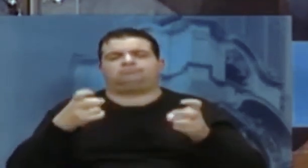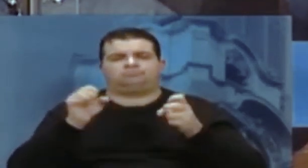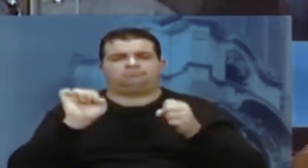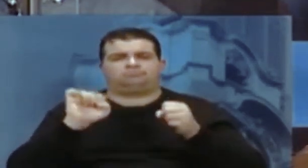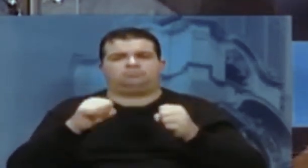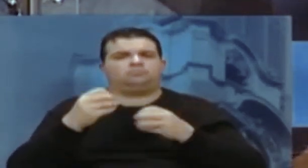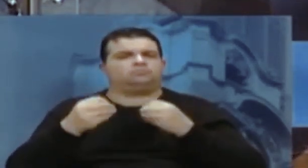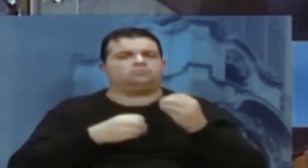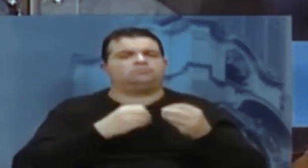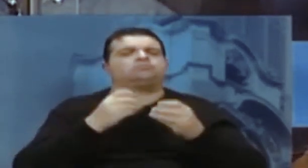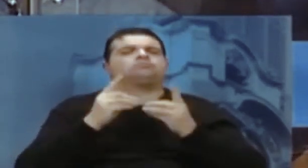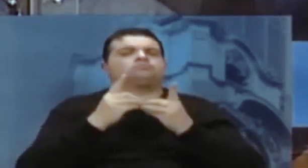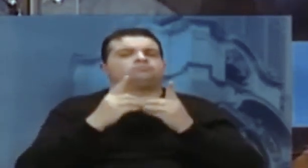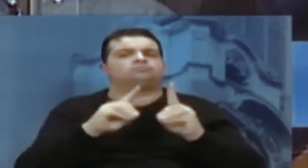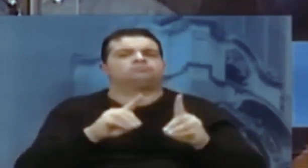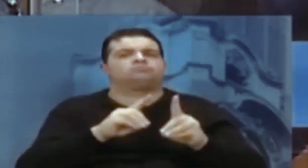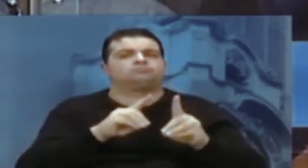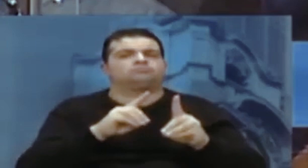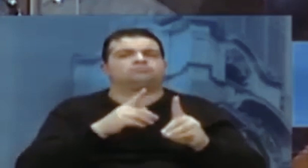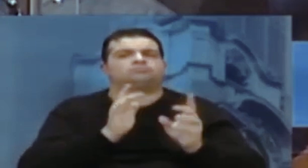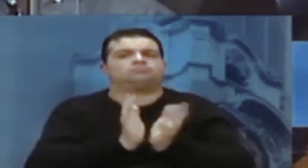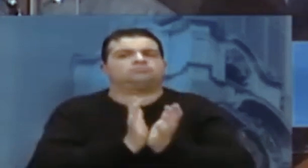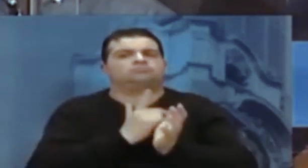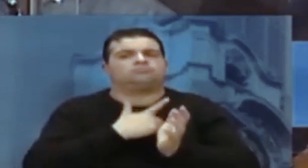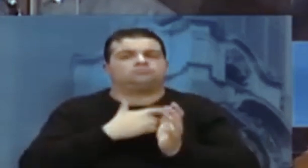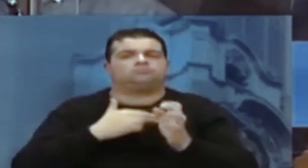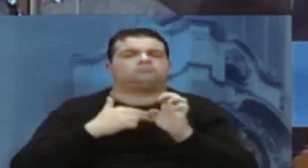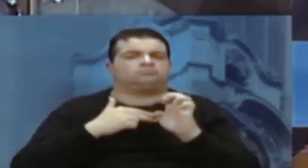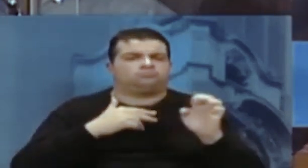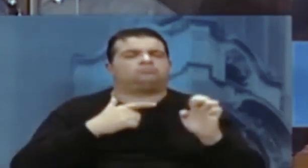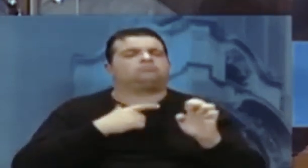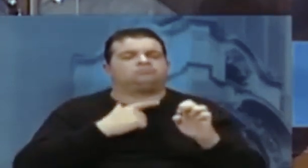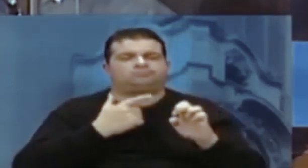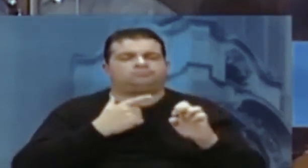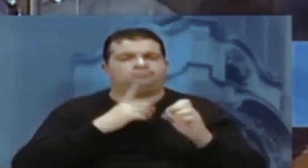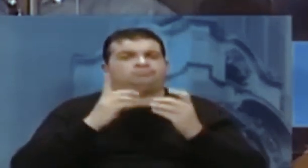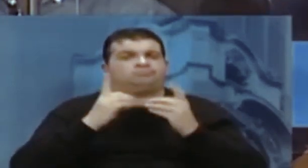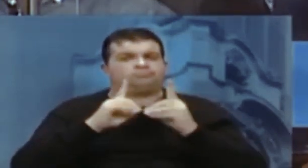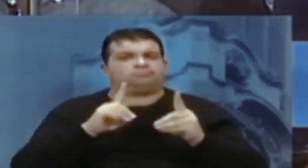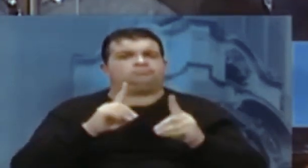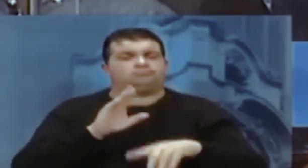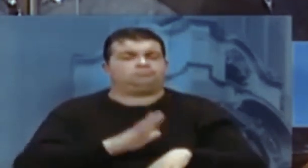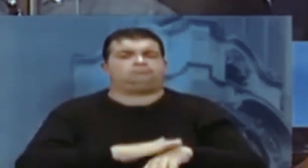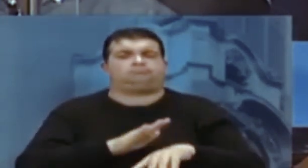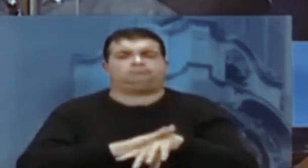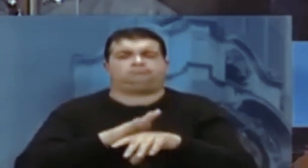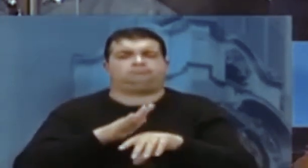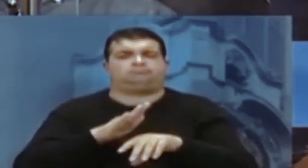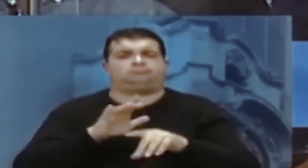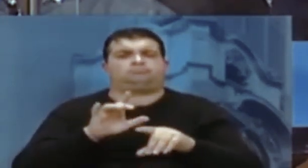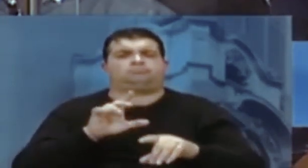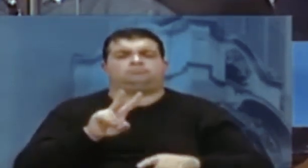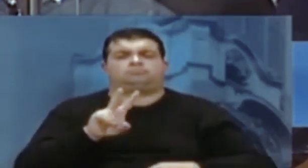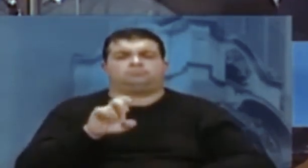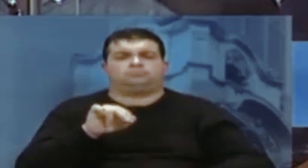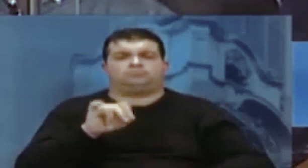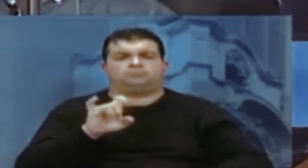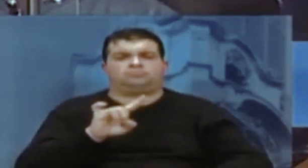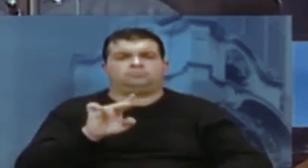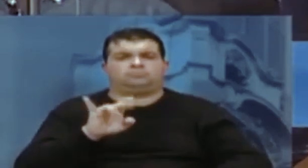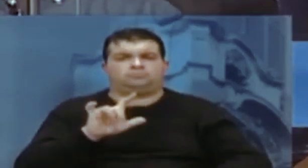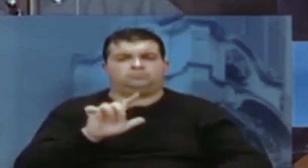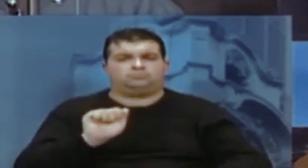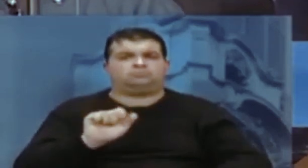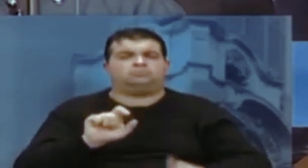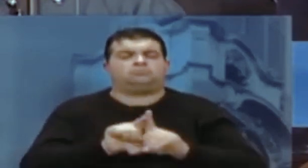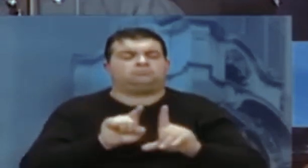o conceito de democracia que essa esquerda tem. É a democracia de Cuba, democracia da Venezuela, democracia da